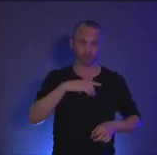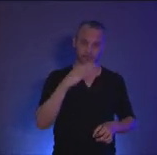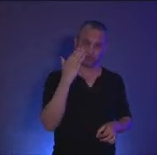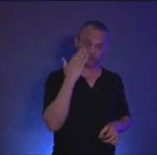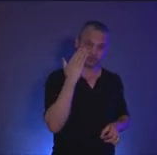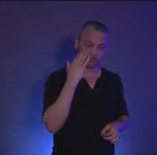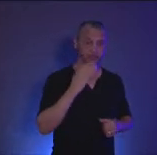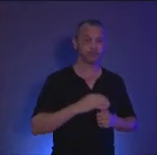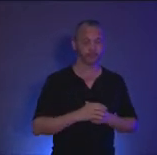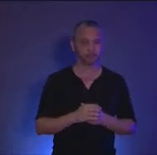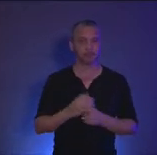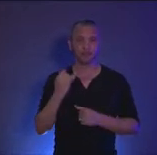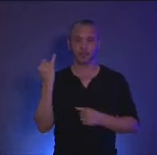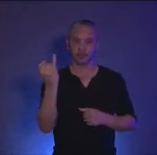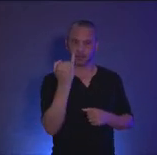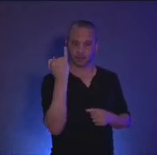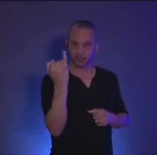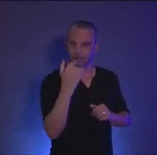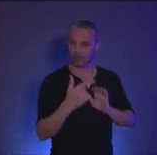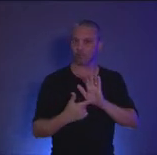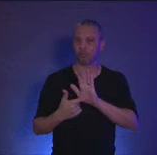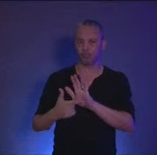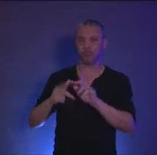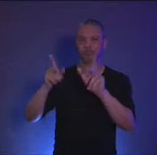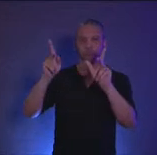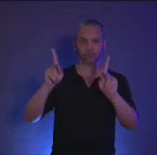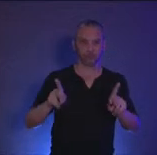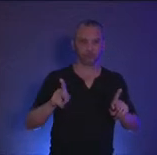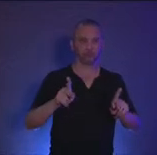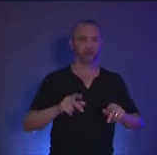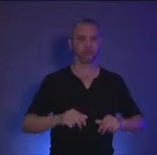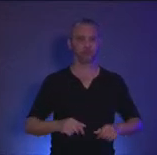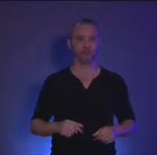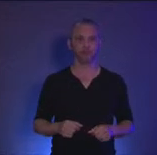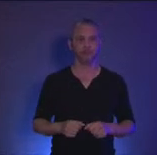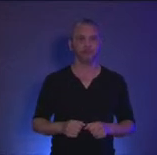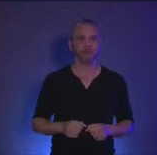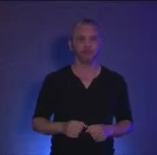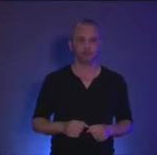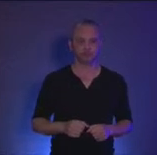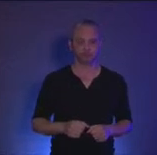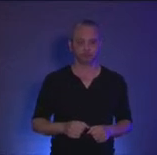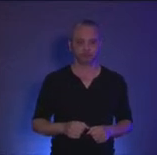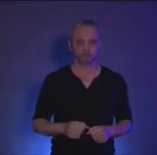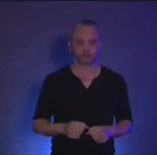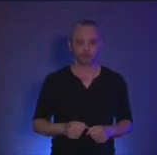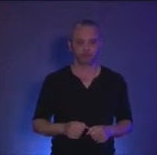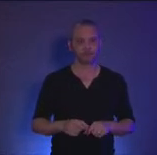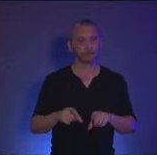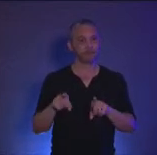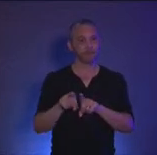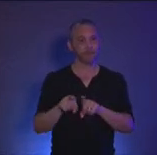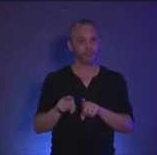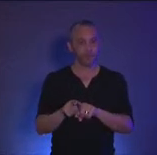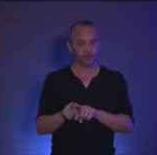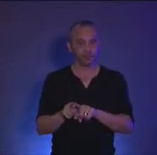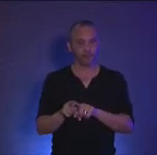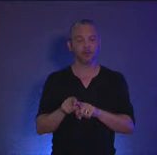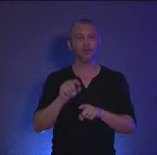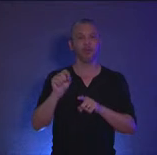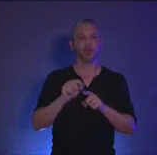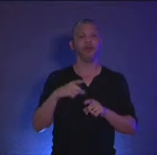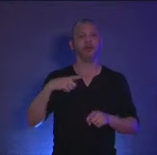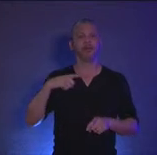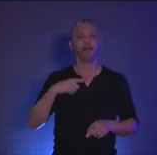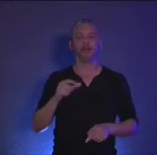desenvolvimento front-end. Acho que é importante mostrar essas pessoas também, que nos ajudam todos os dias. E a gente tem um canal no